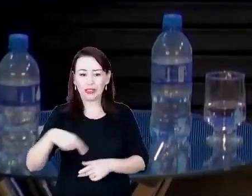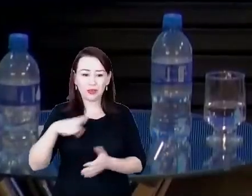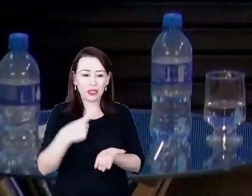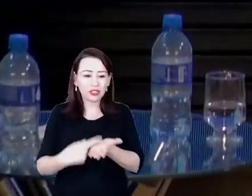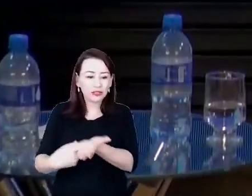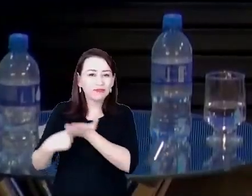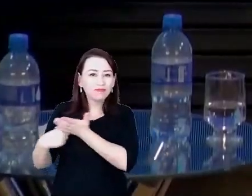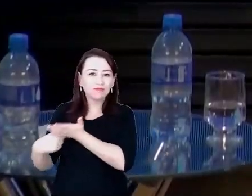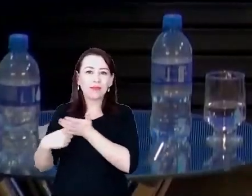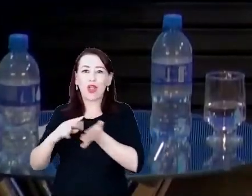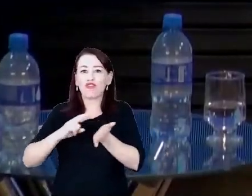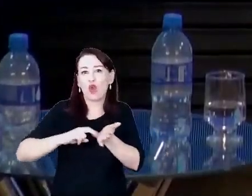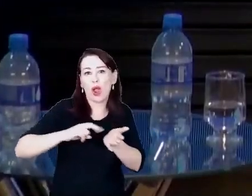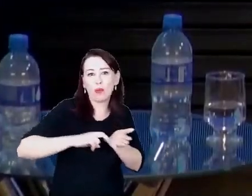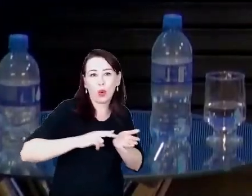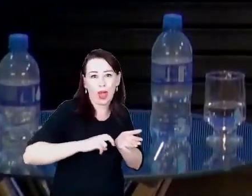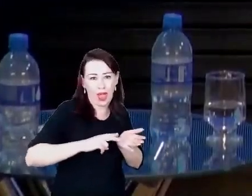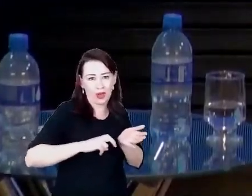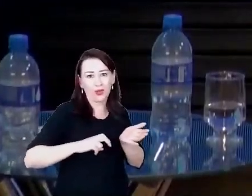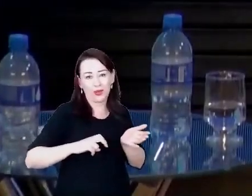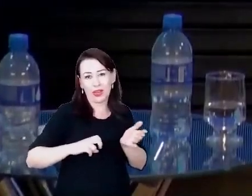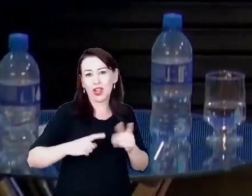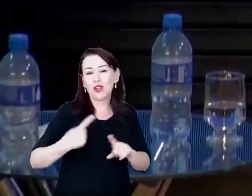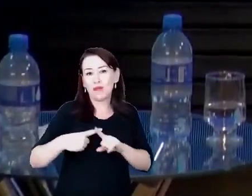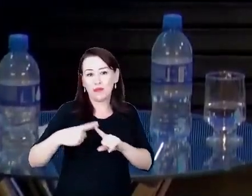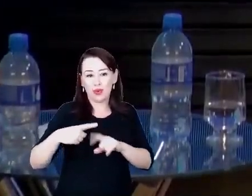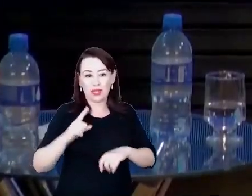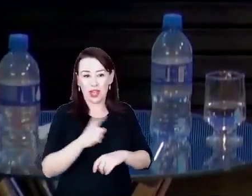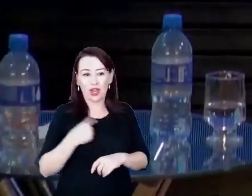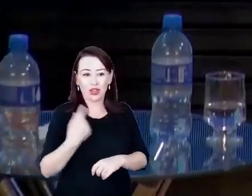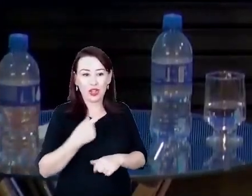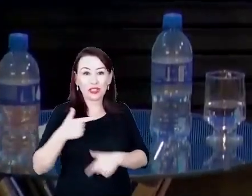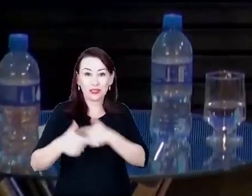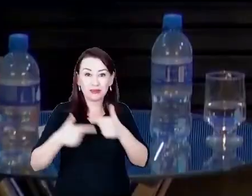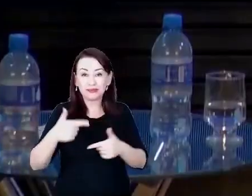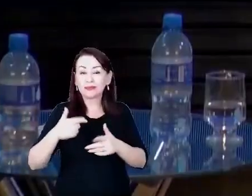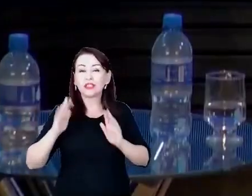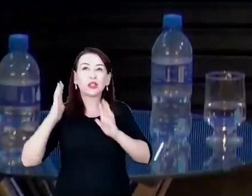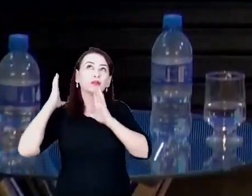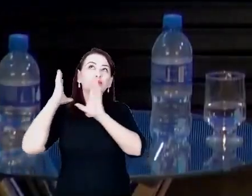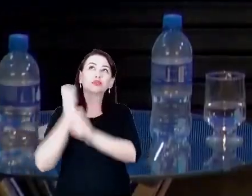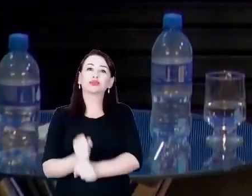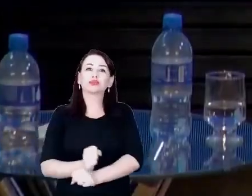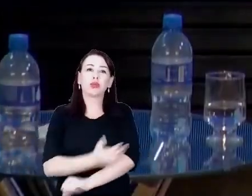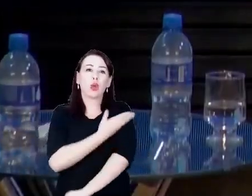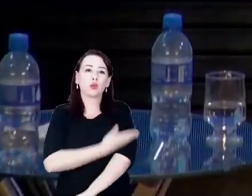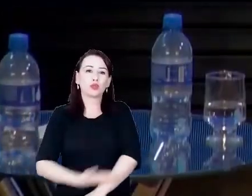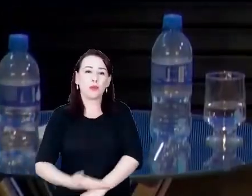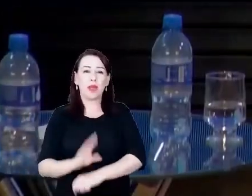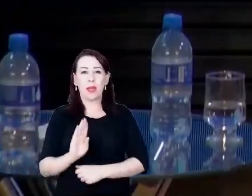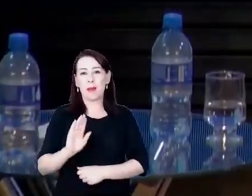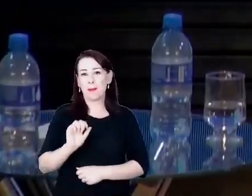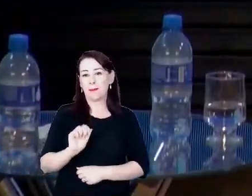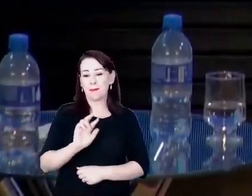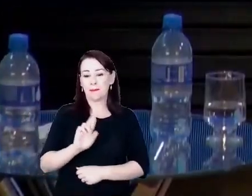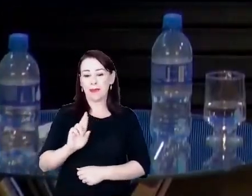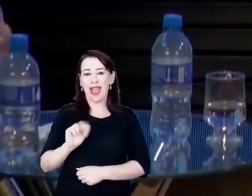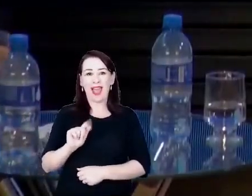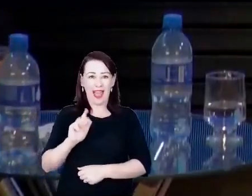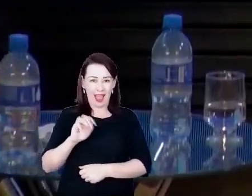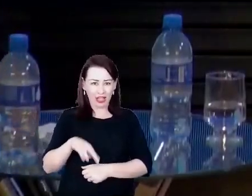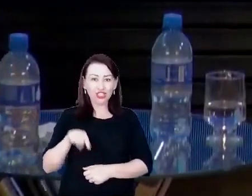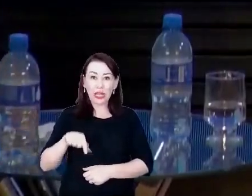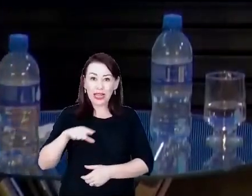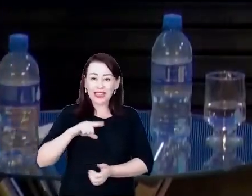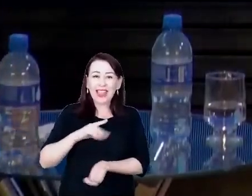vindo de uma operação em que todo mundo está acostumado com barragens, em que o rejeito, apesar de ter um papel